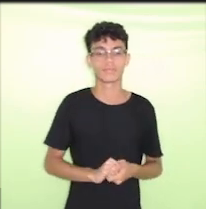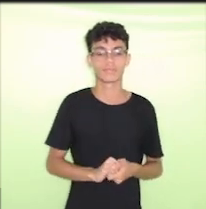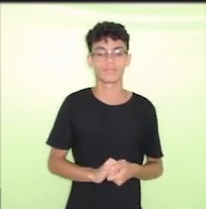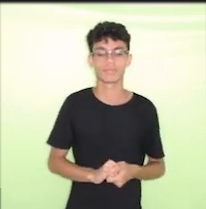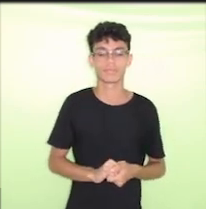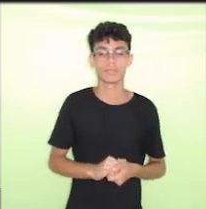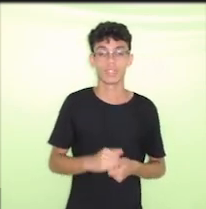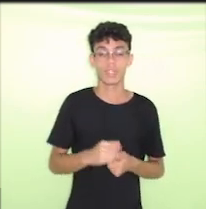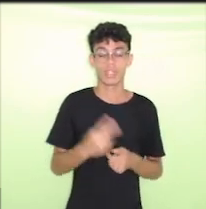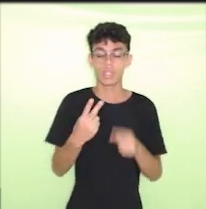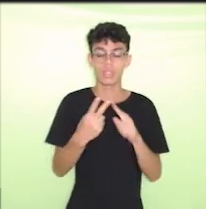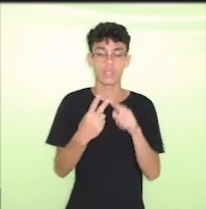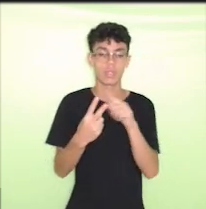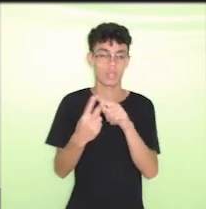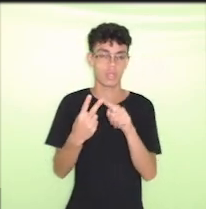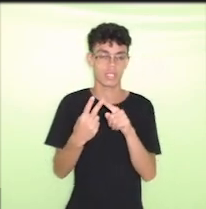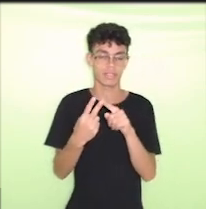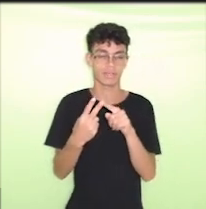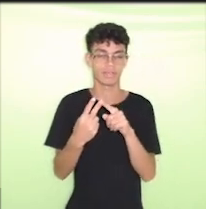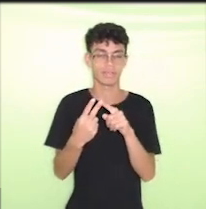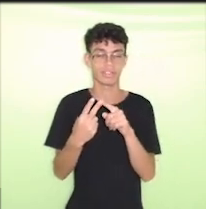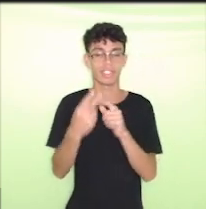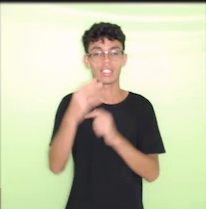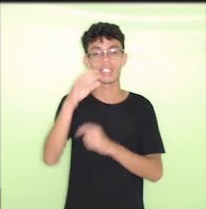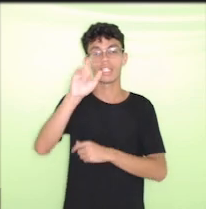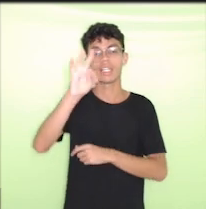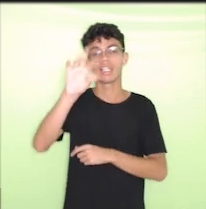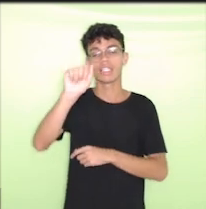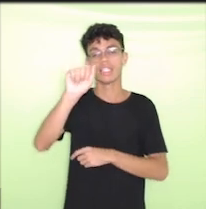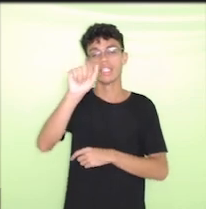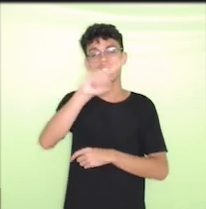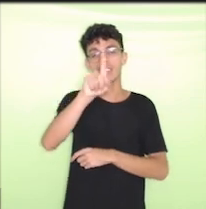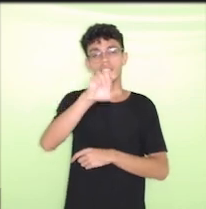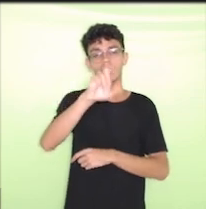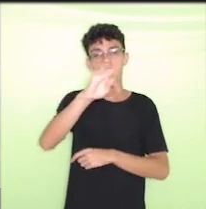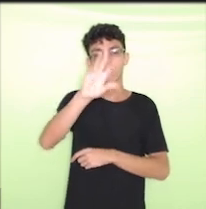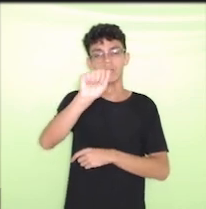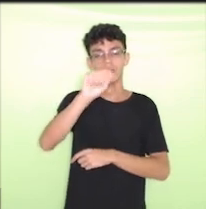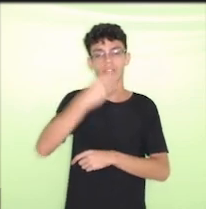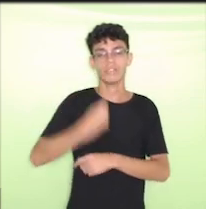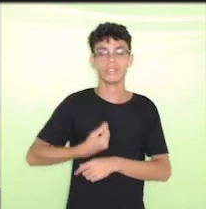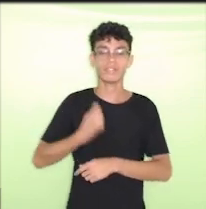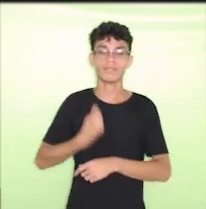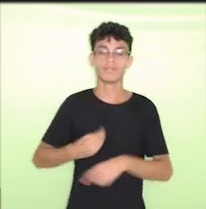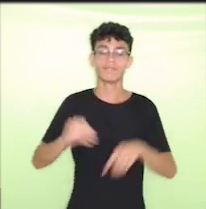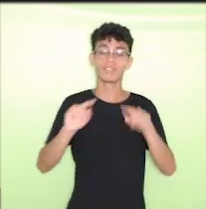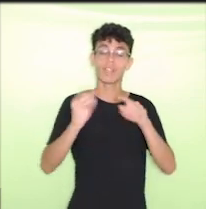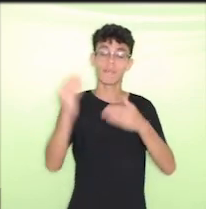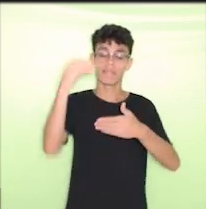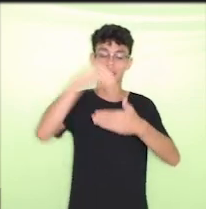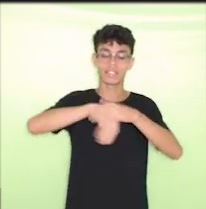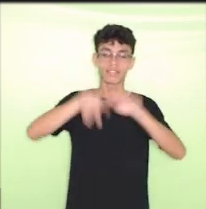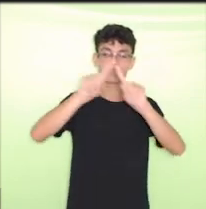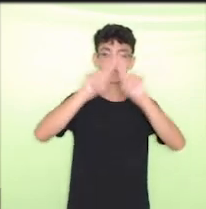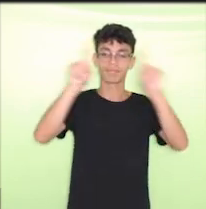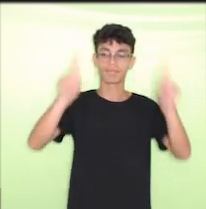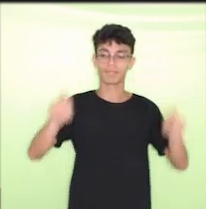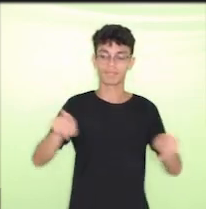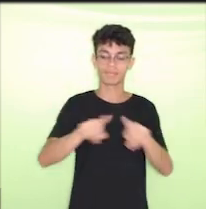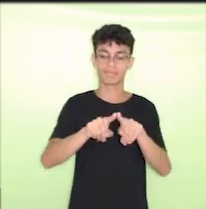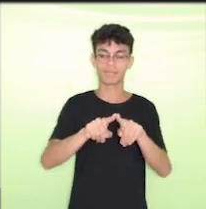Eram duas pequenas coisas que se chamavam Eta e Zeta. Elas viviam dentro de uma caixa.